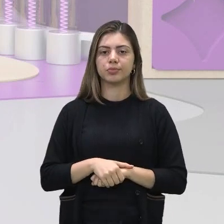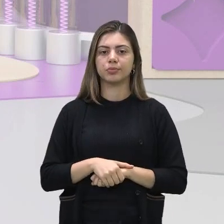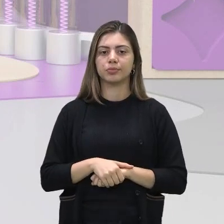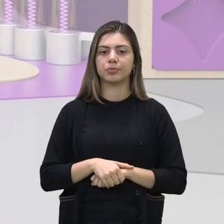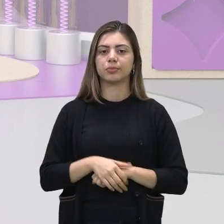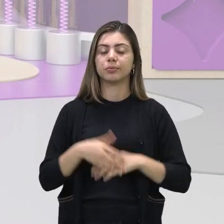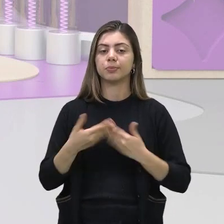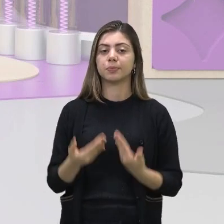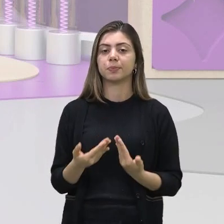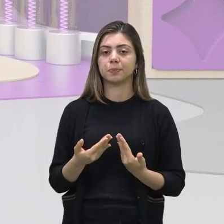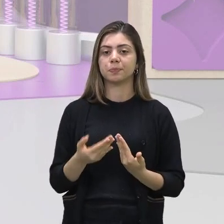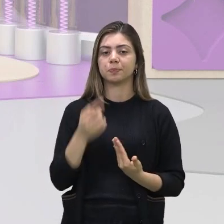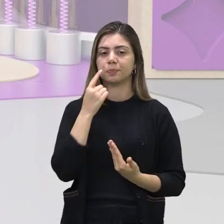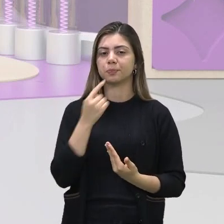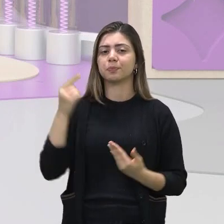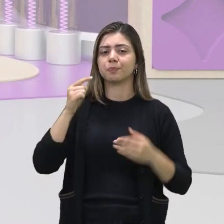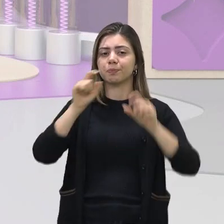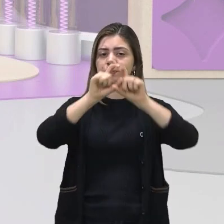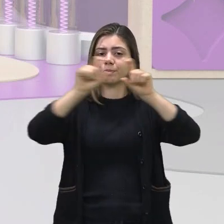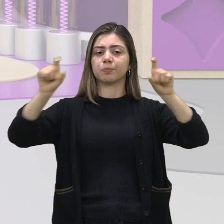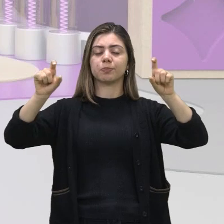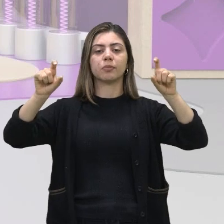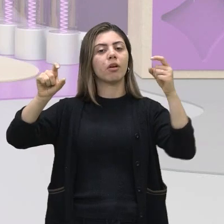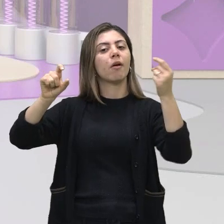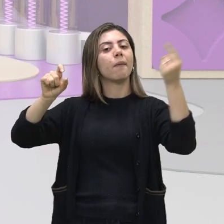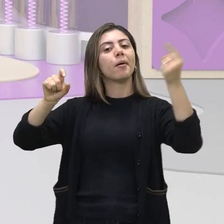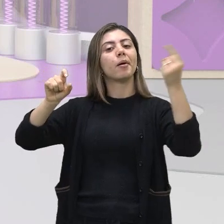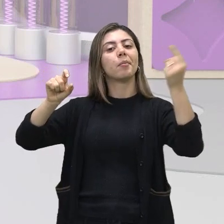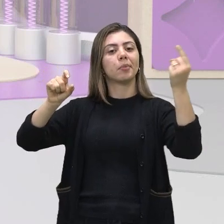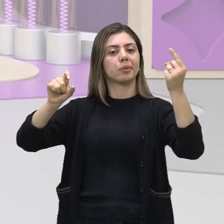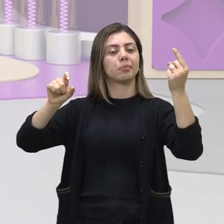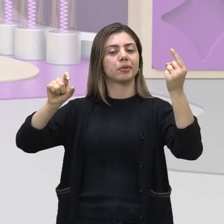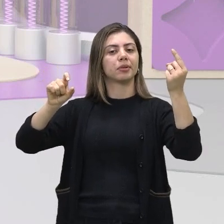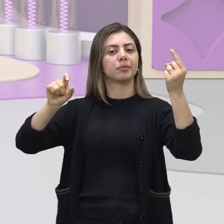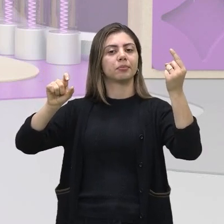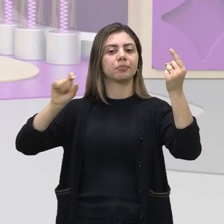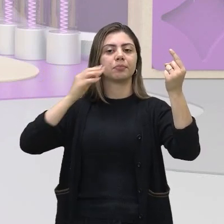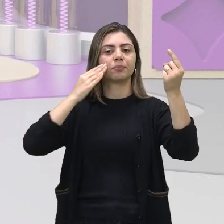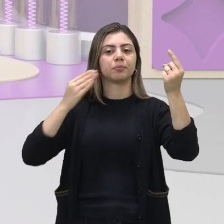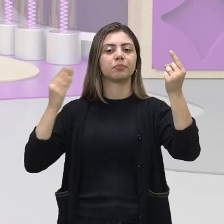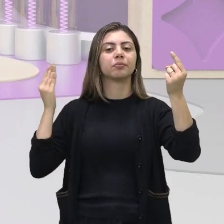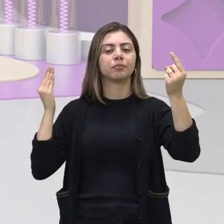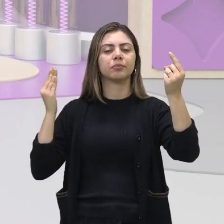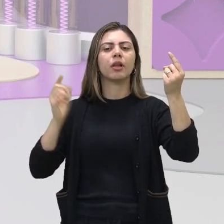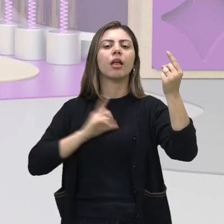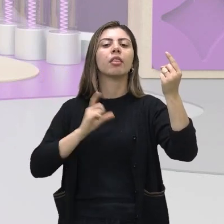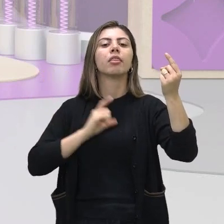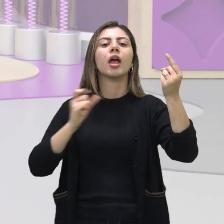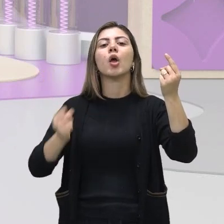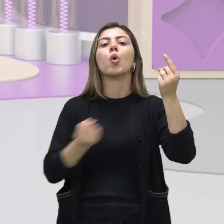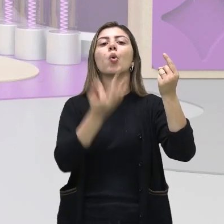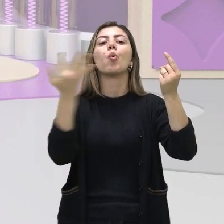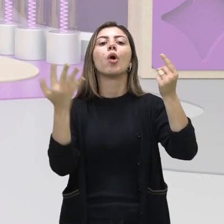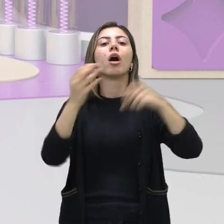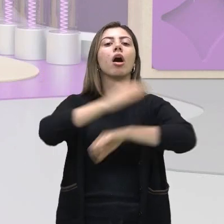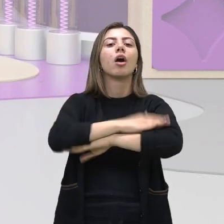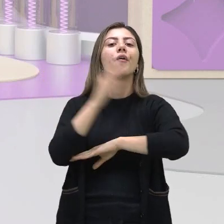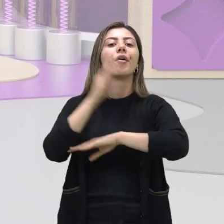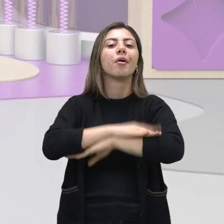Então, na primeira linha, tá? Primeira linha na horizontal, nós teremos quantas